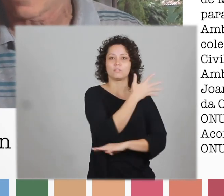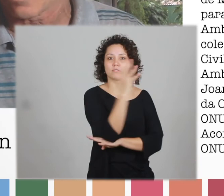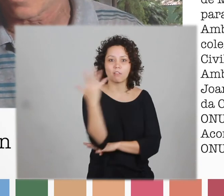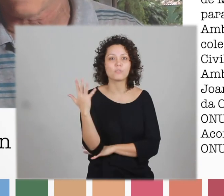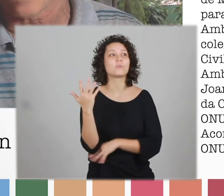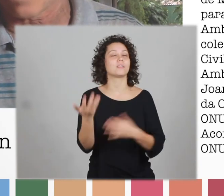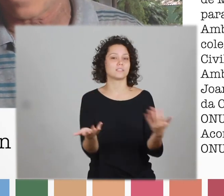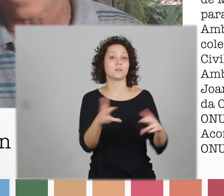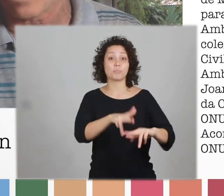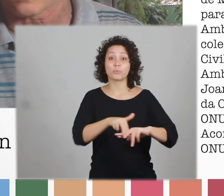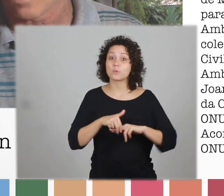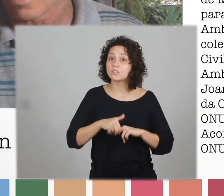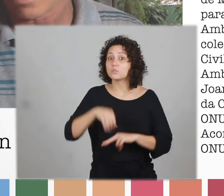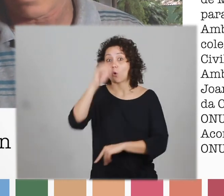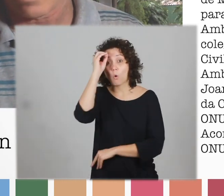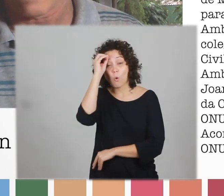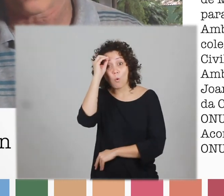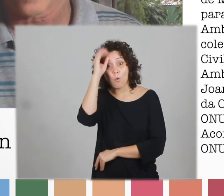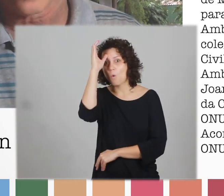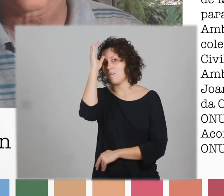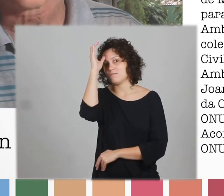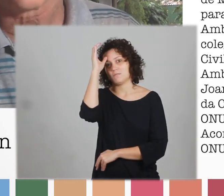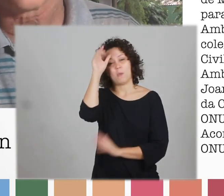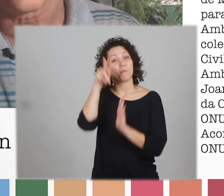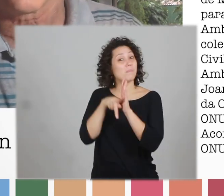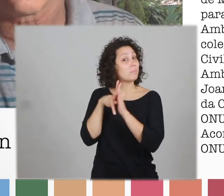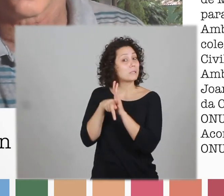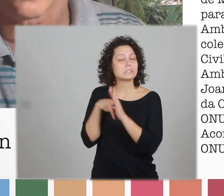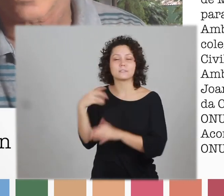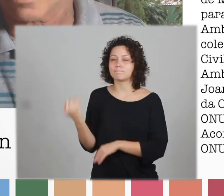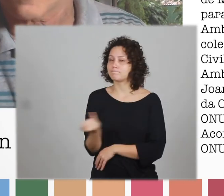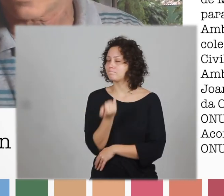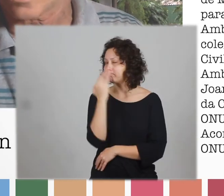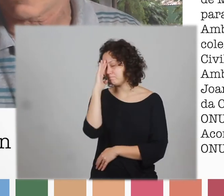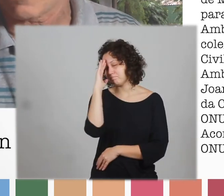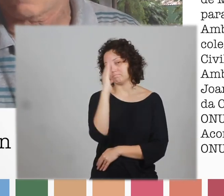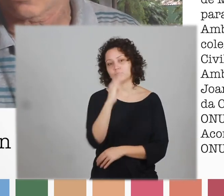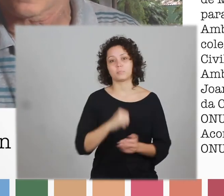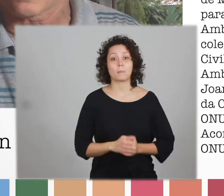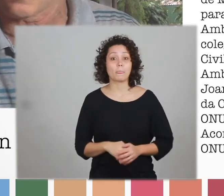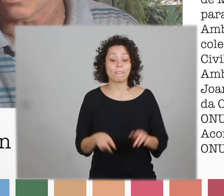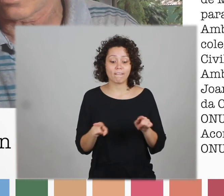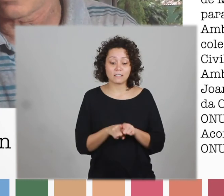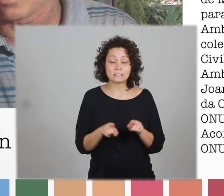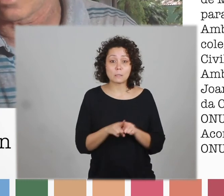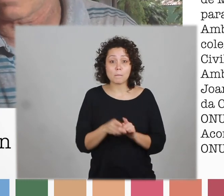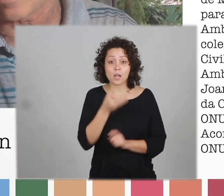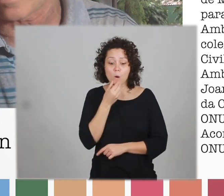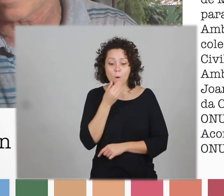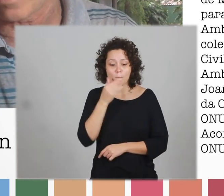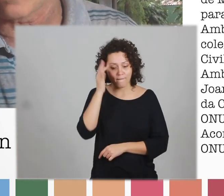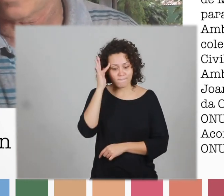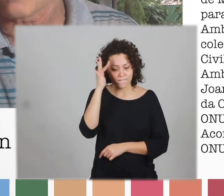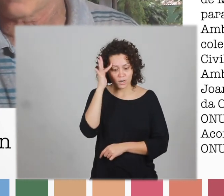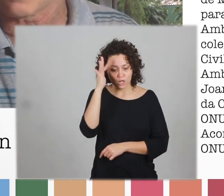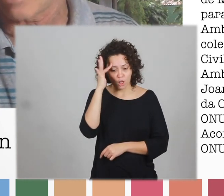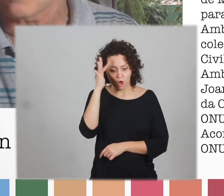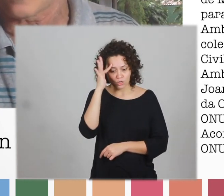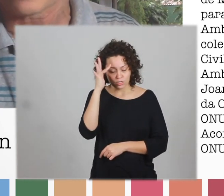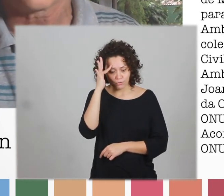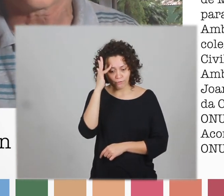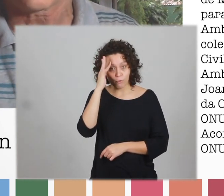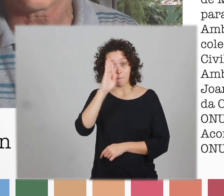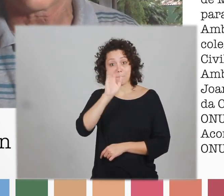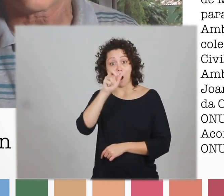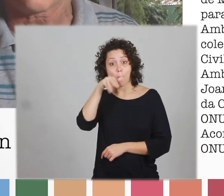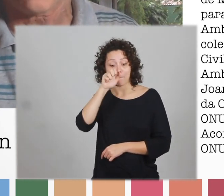fundamentais para isso. E eu queria citar também o filósofo, para terminar, Zygmunt